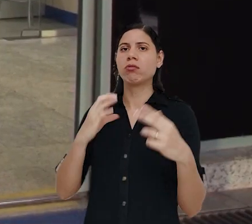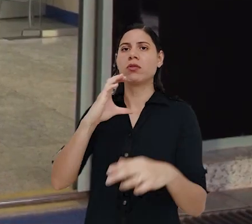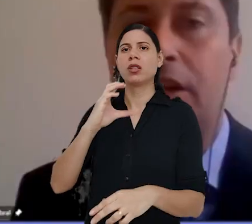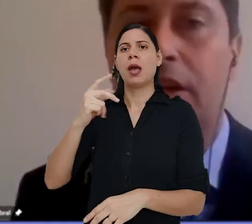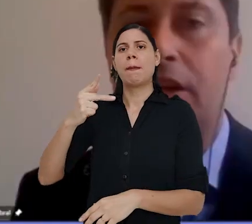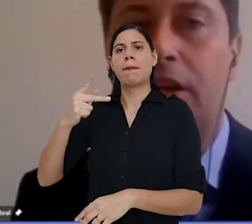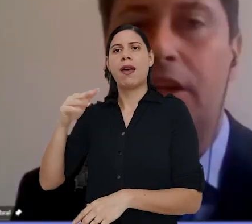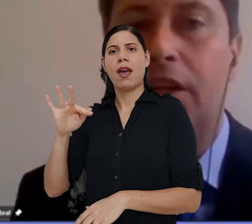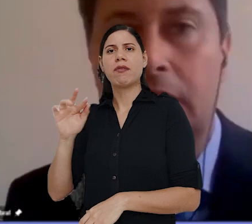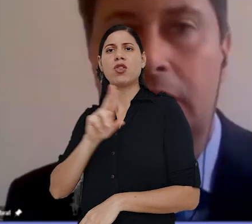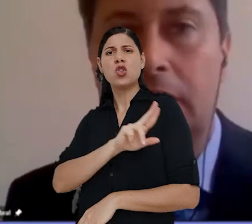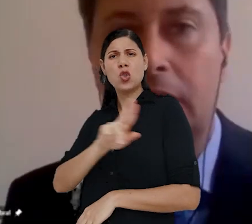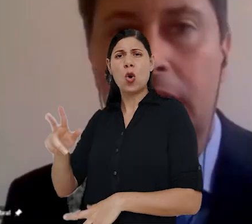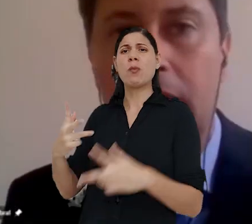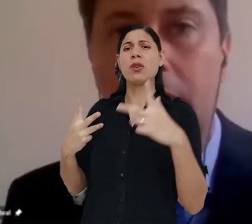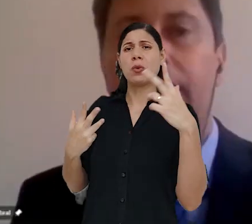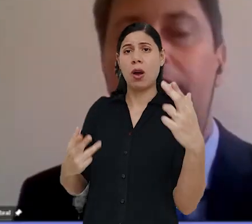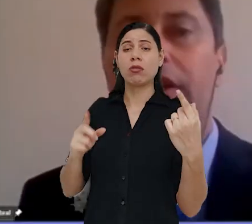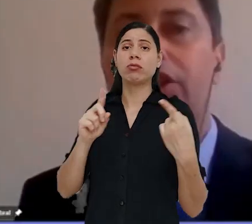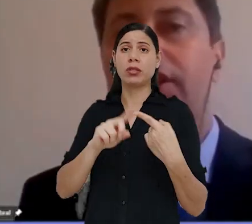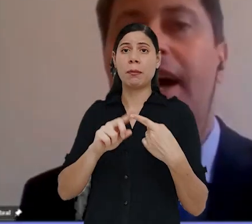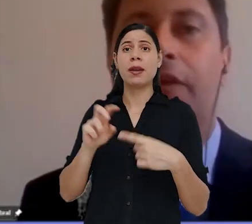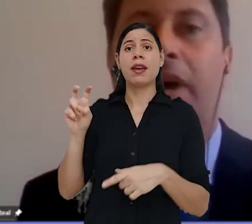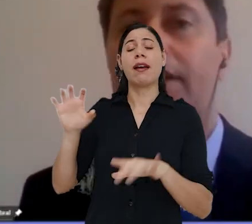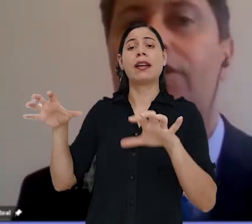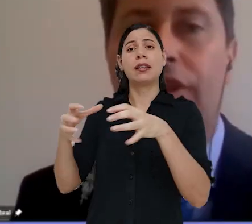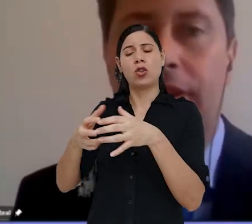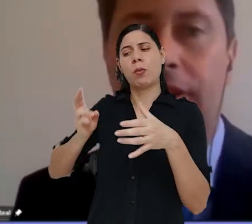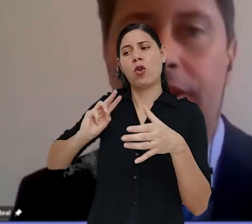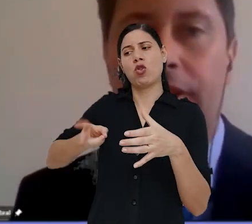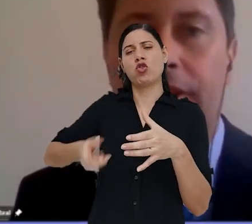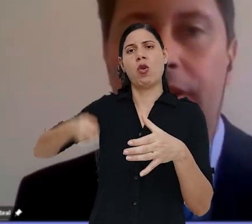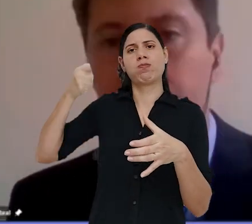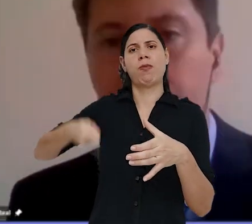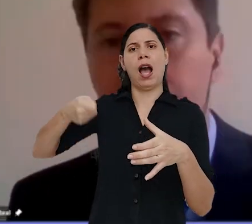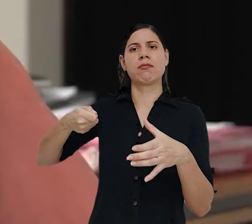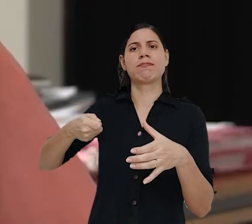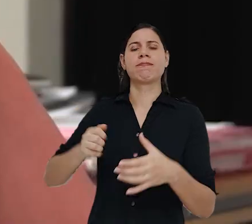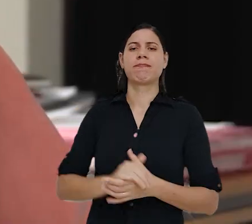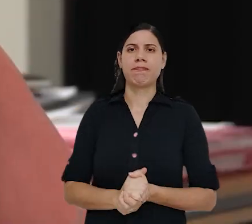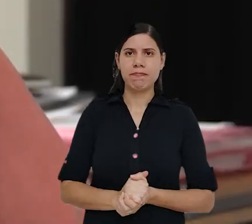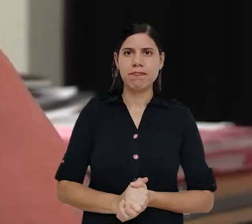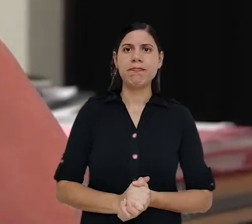mesmo nome, a 5ª turma do TRF1 manteve a condenação da